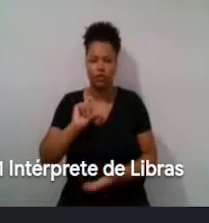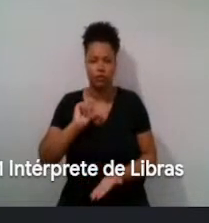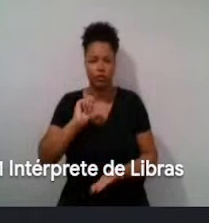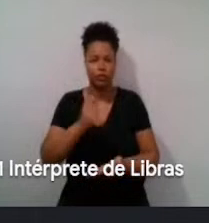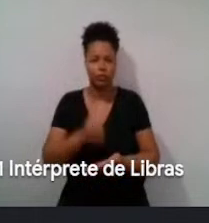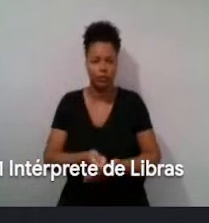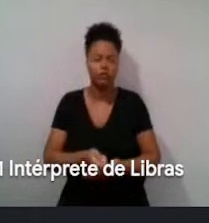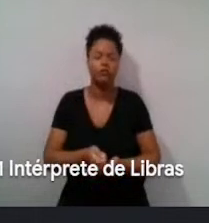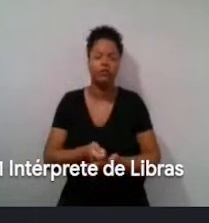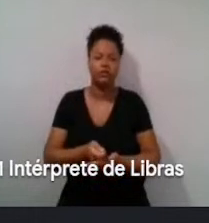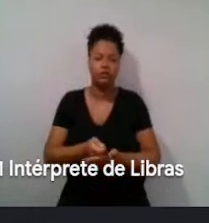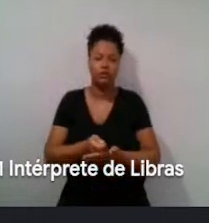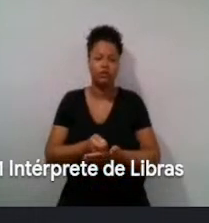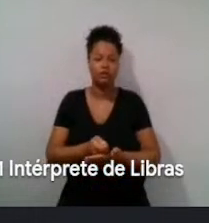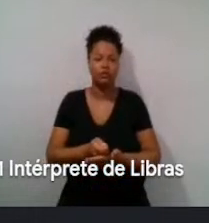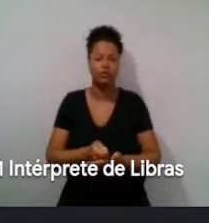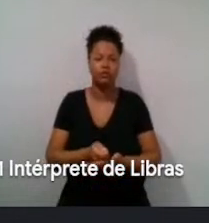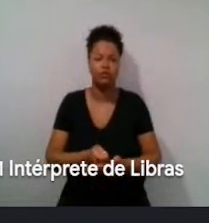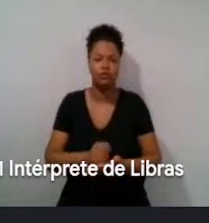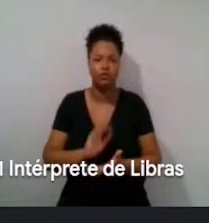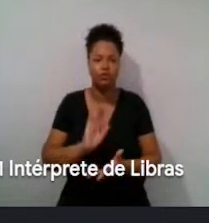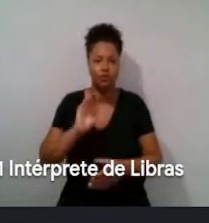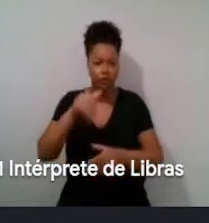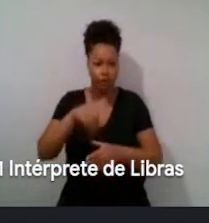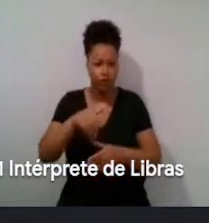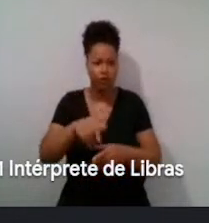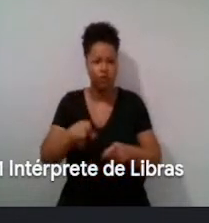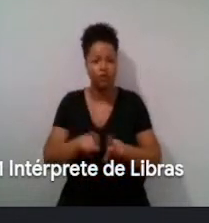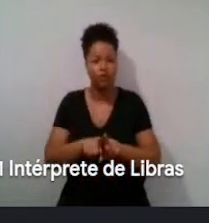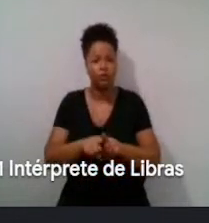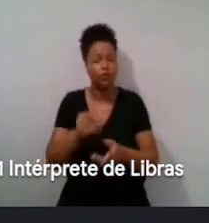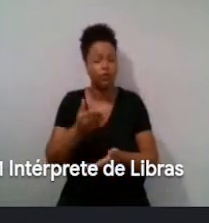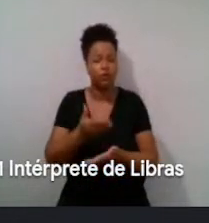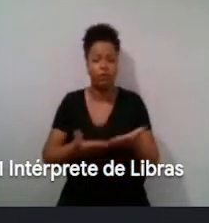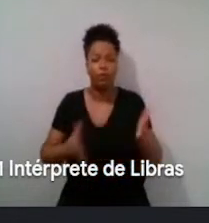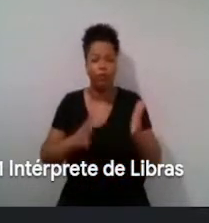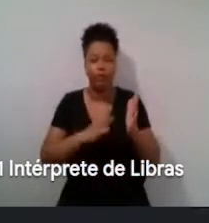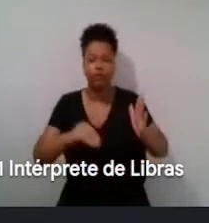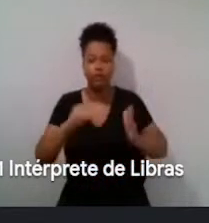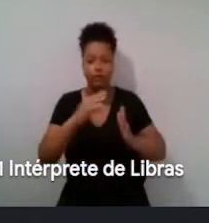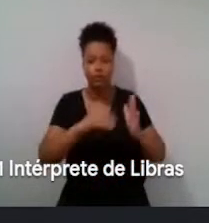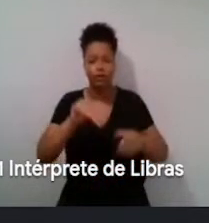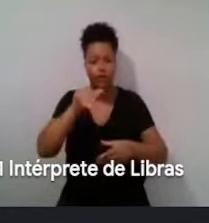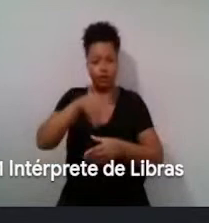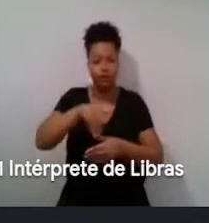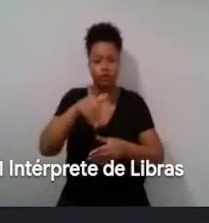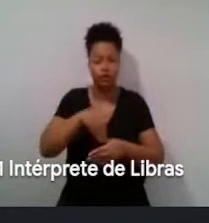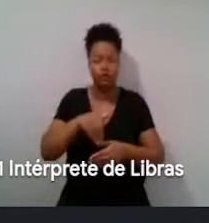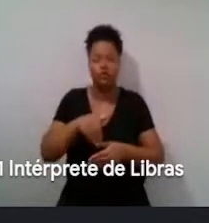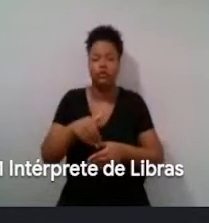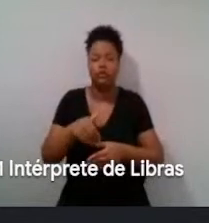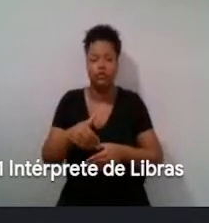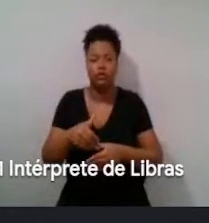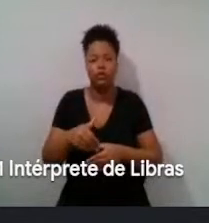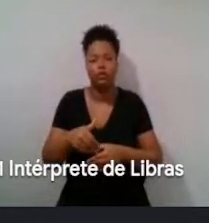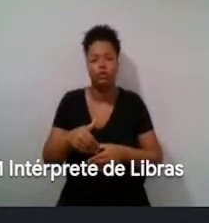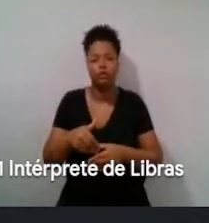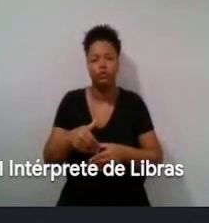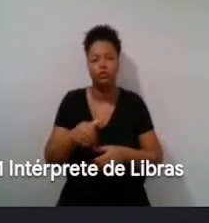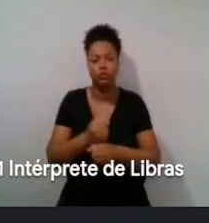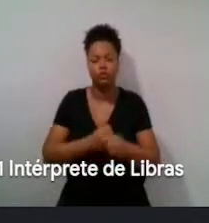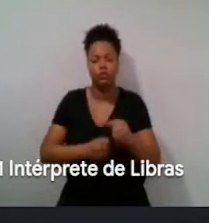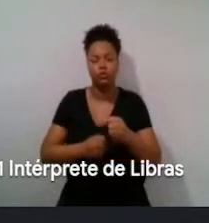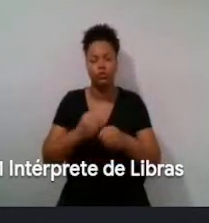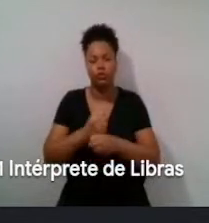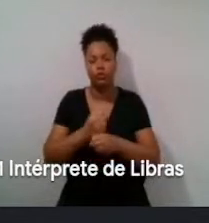gratificações eleitorais, sem perder de vista sua adequação com o calendário das eleições de 2022.